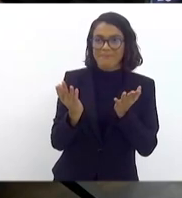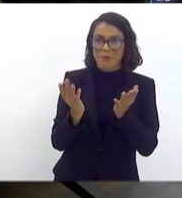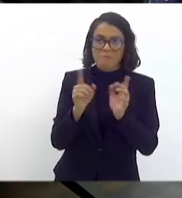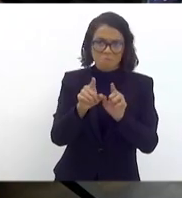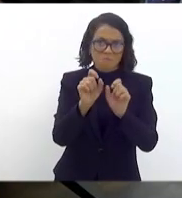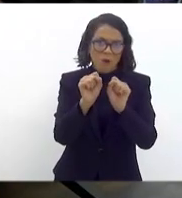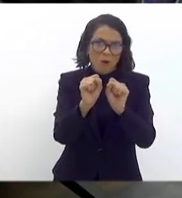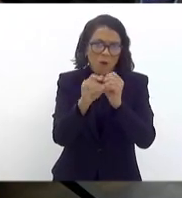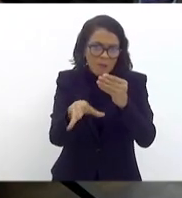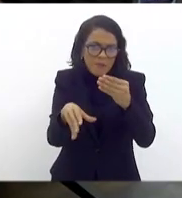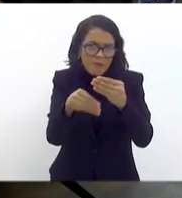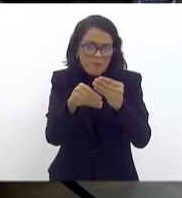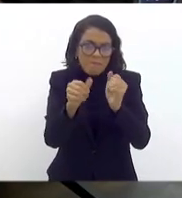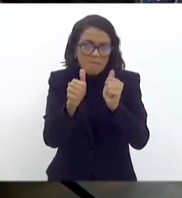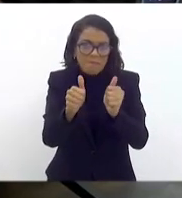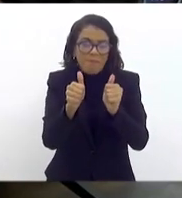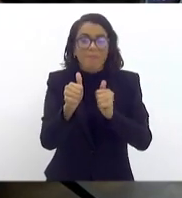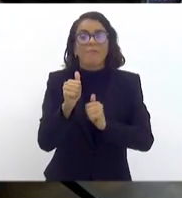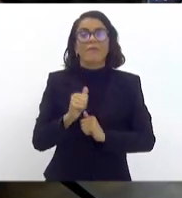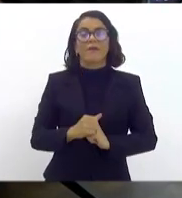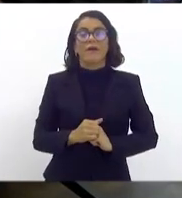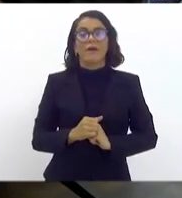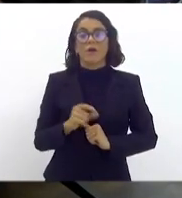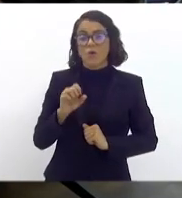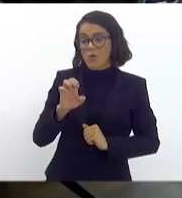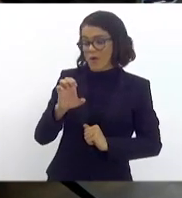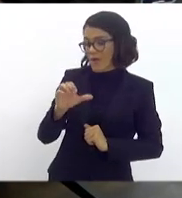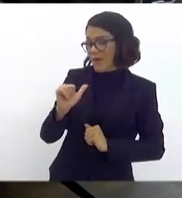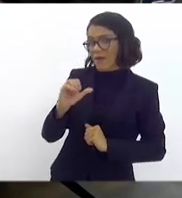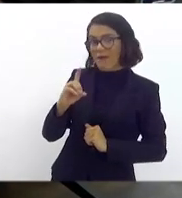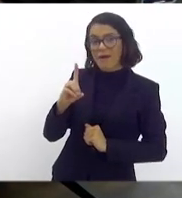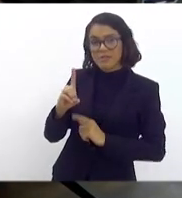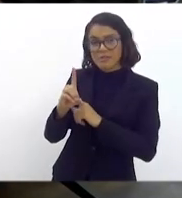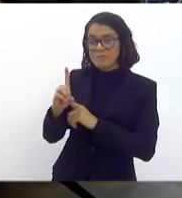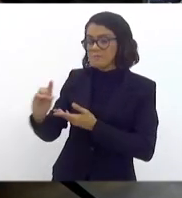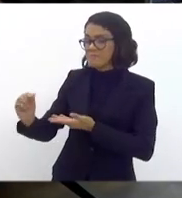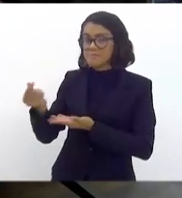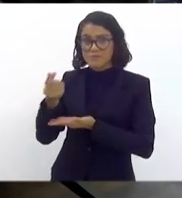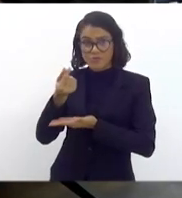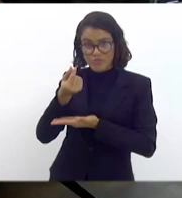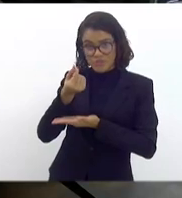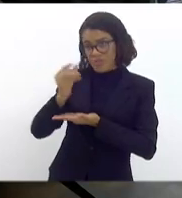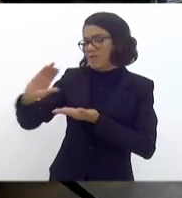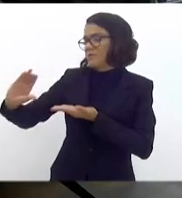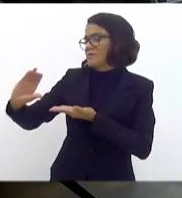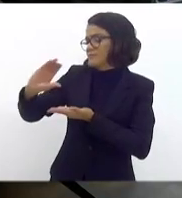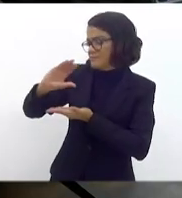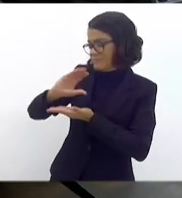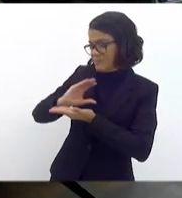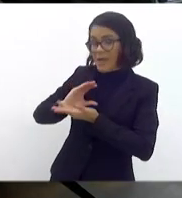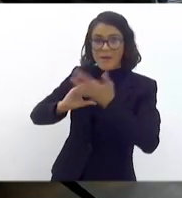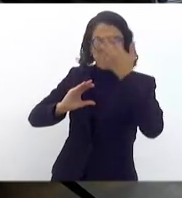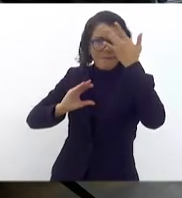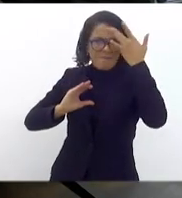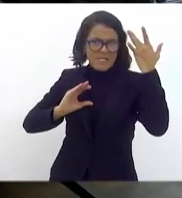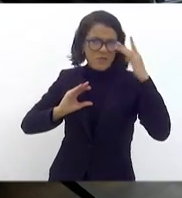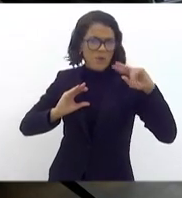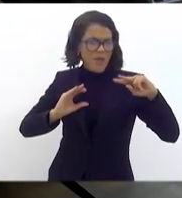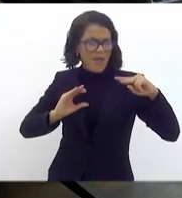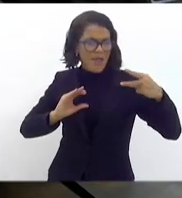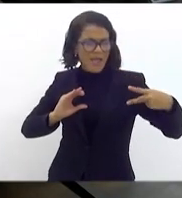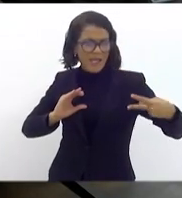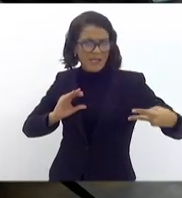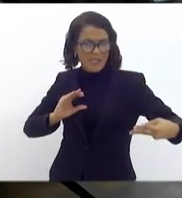pode complementar. Quer dizer, então, que se o ECAD arrecadar um valor, os herdeiros, por algum motivo, não